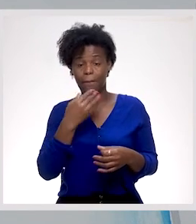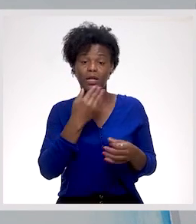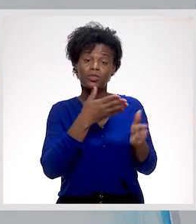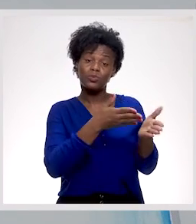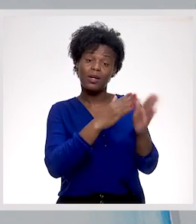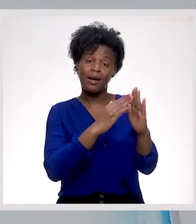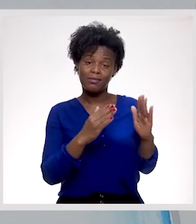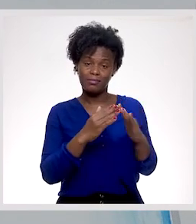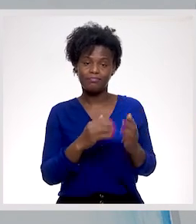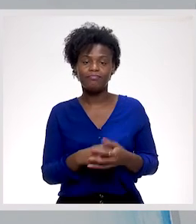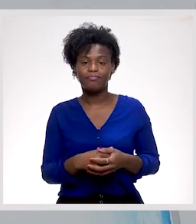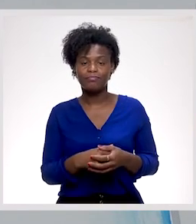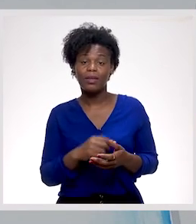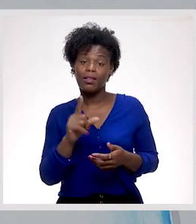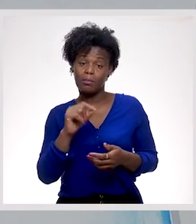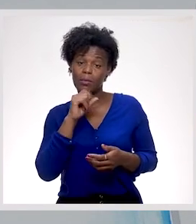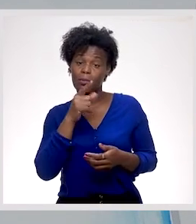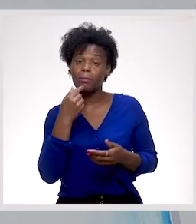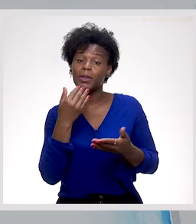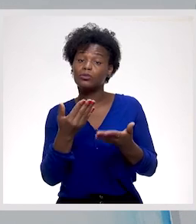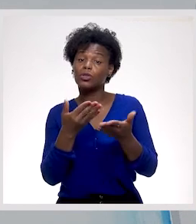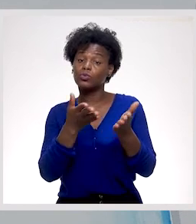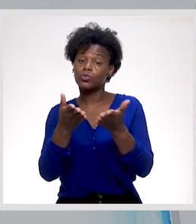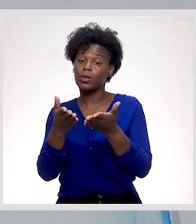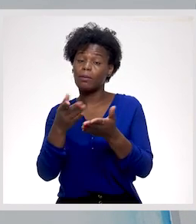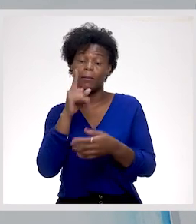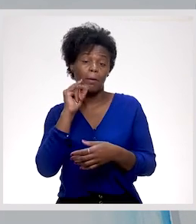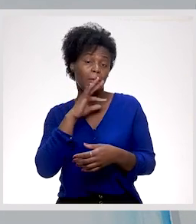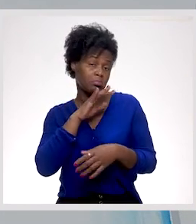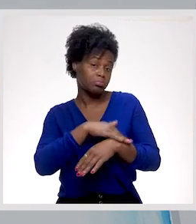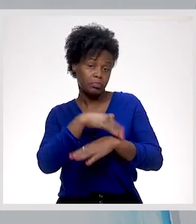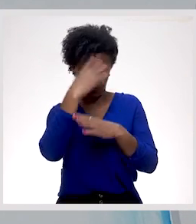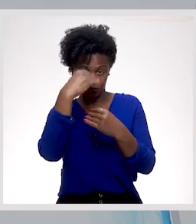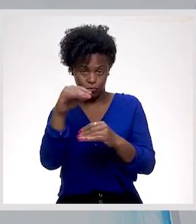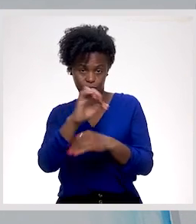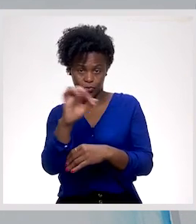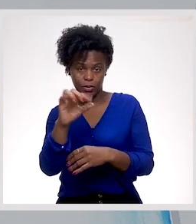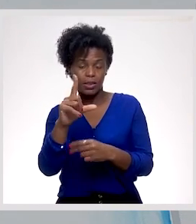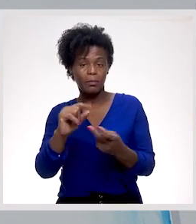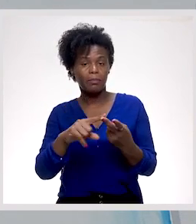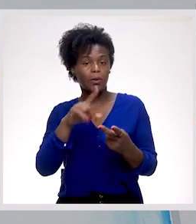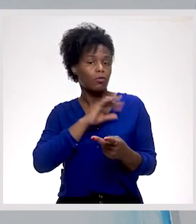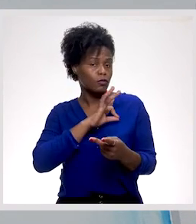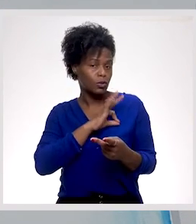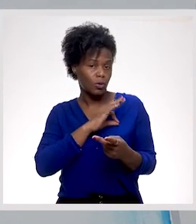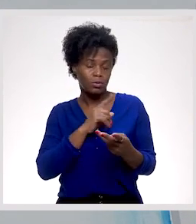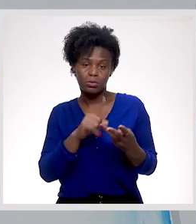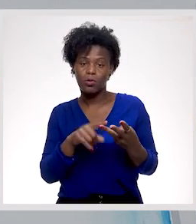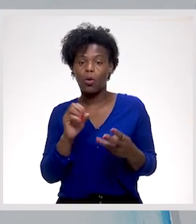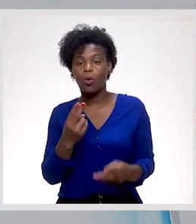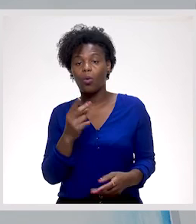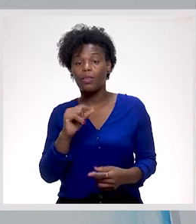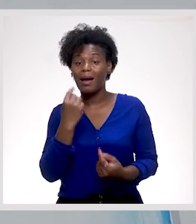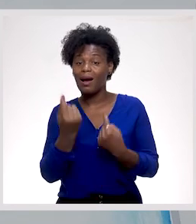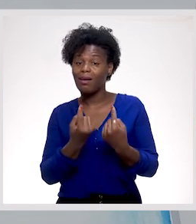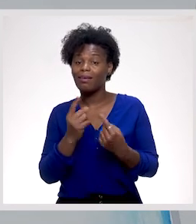em casa. Peçam ajuda aos vossos encarregados de educação, aos vossos professores ou